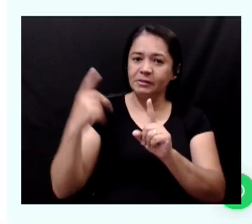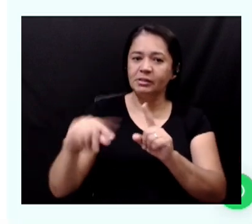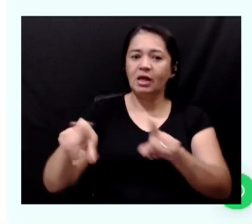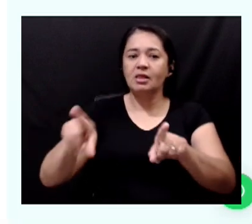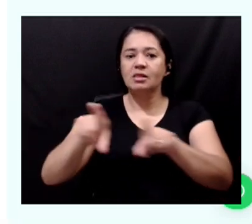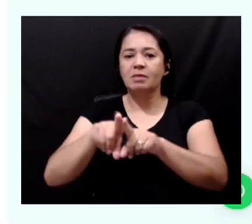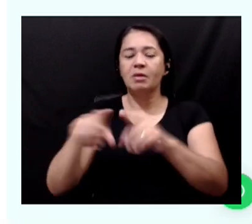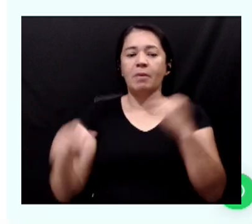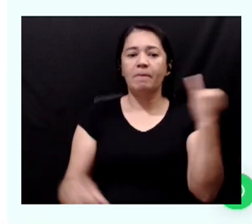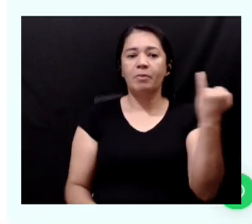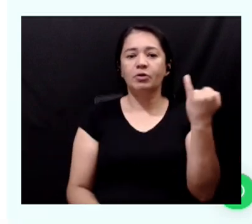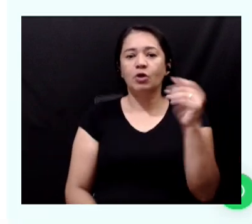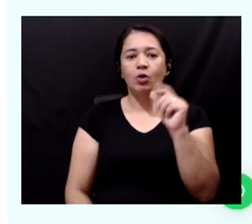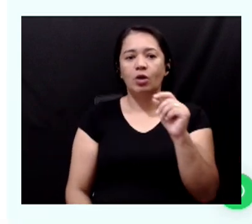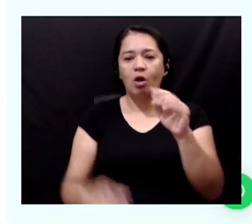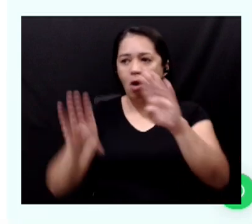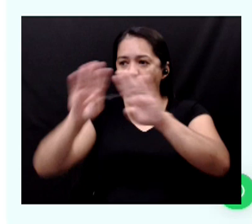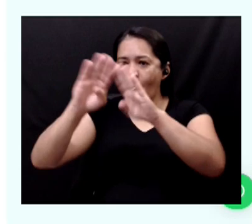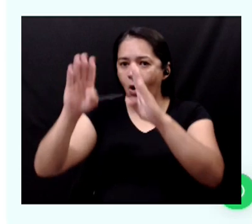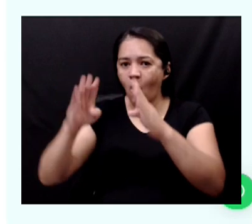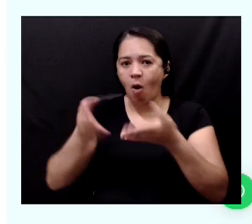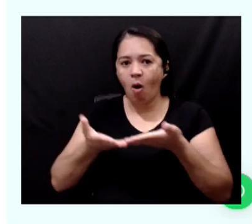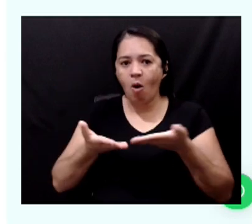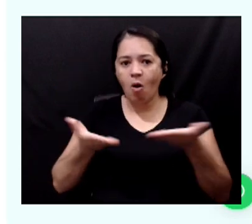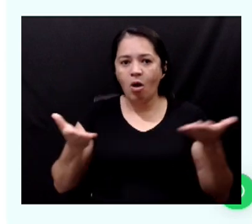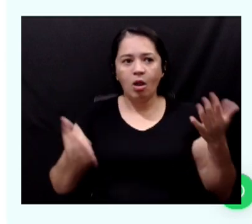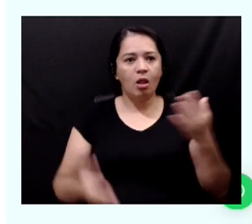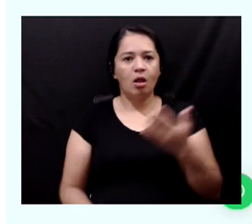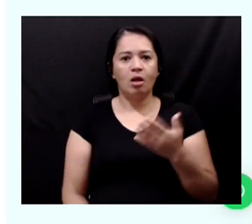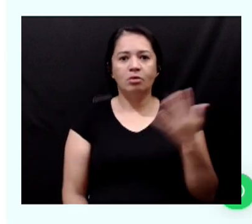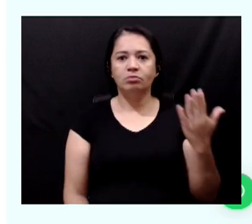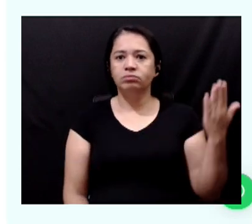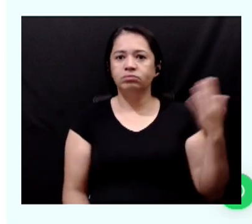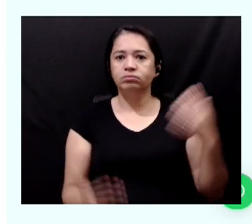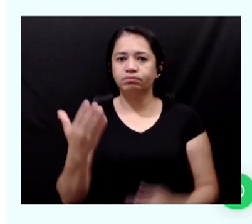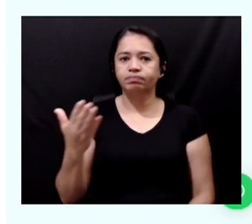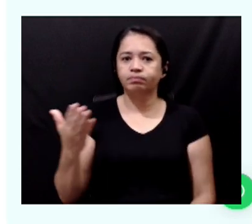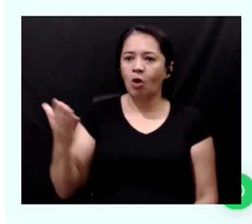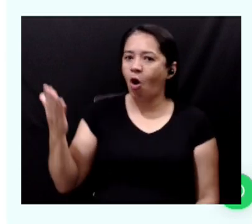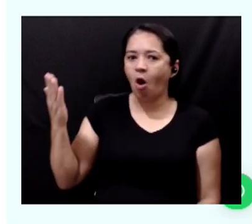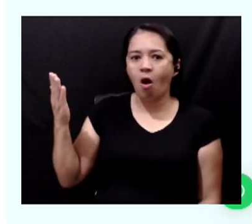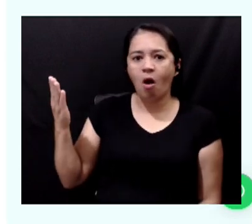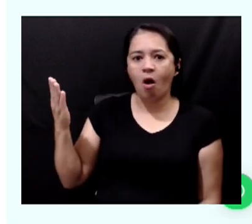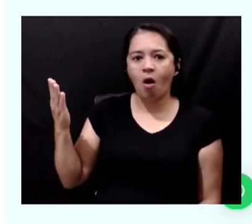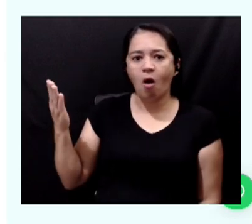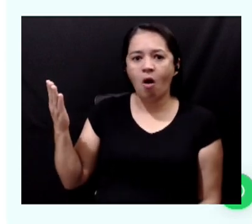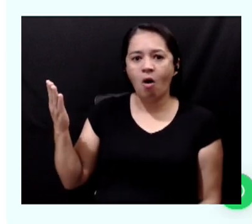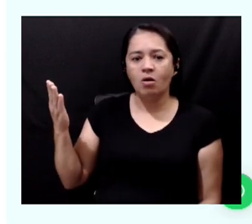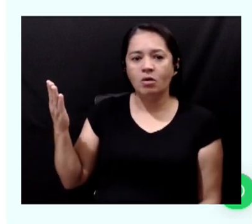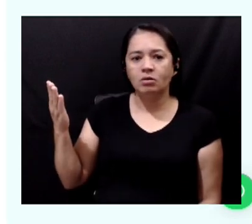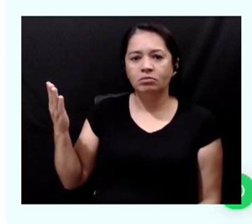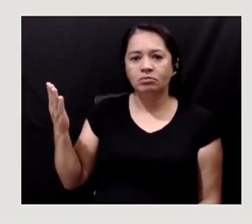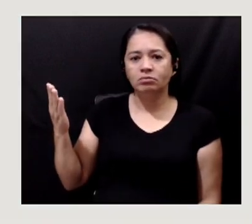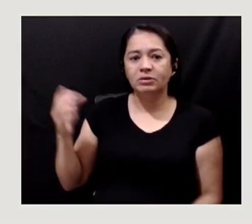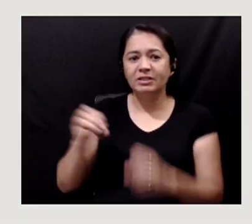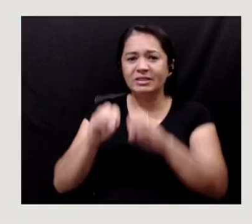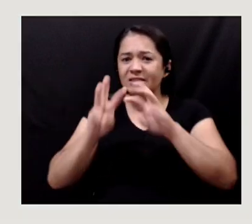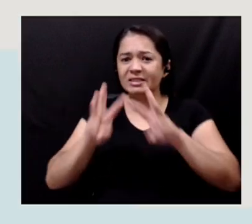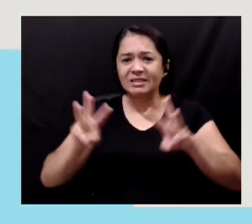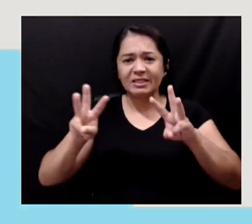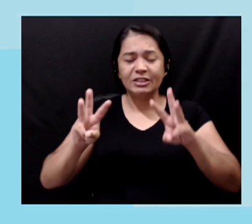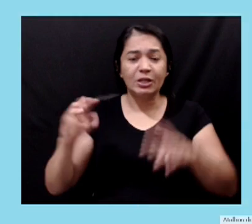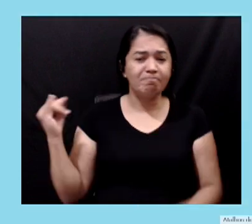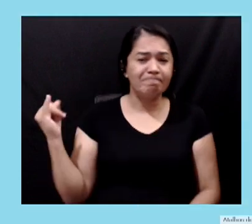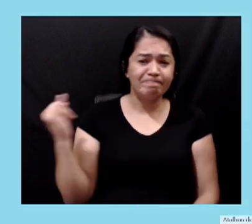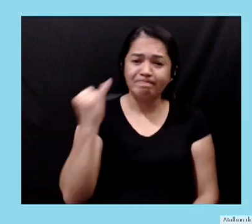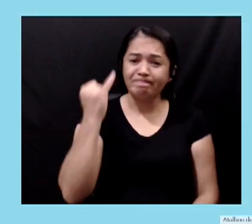esse mapa aqui, quando a gente abre esse mapa, pode acessar lá depois, é Instituto de Me Cuida. Esse site ele é muito importante para que os